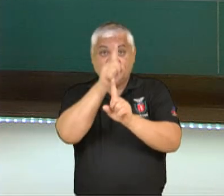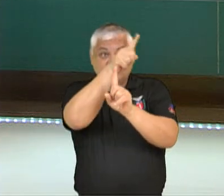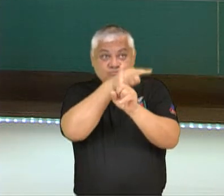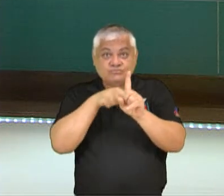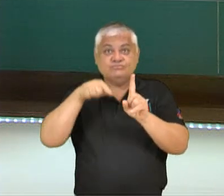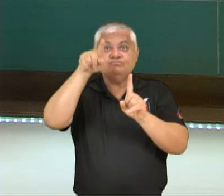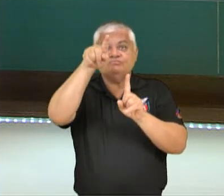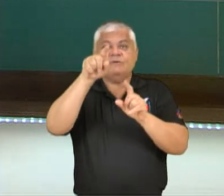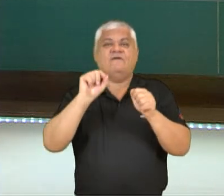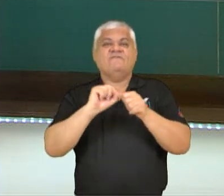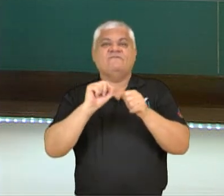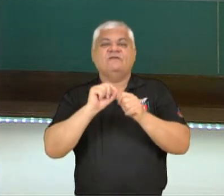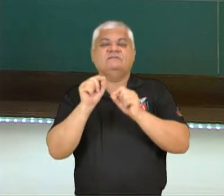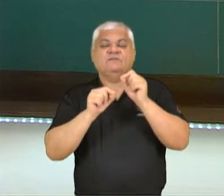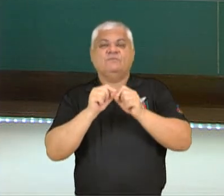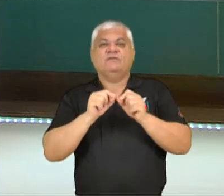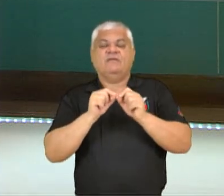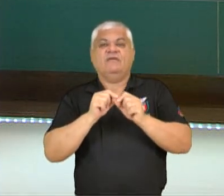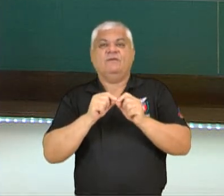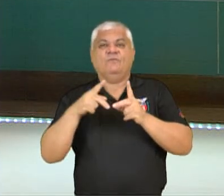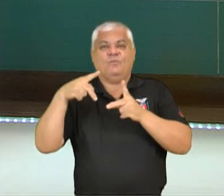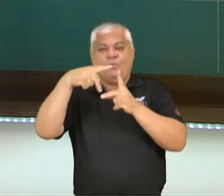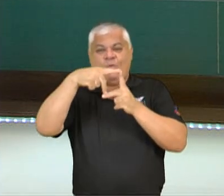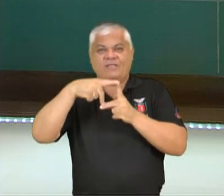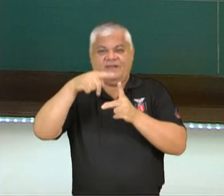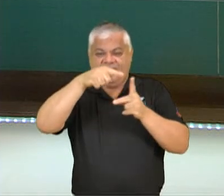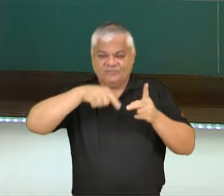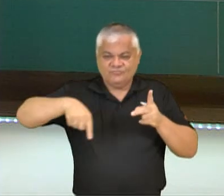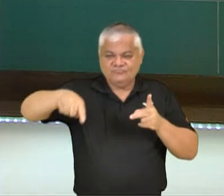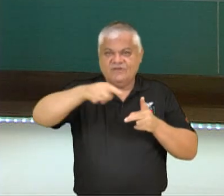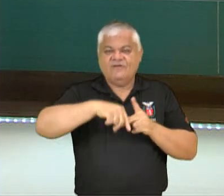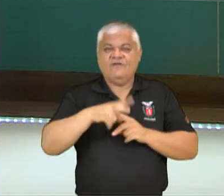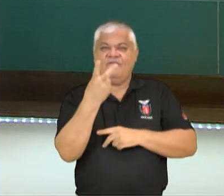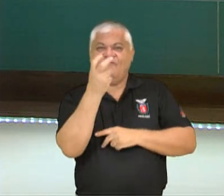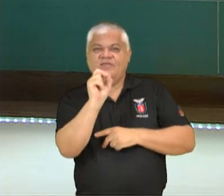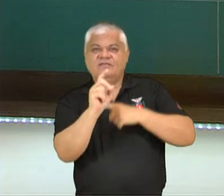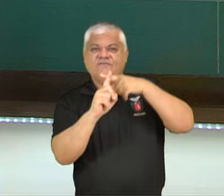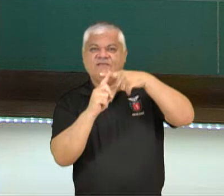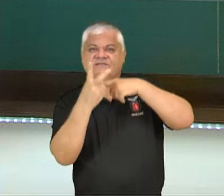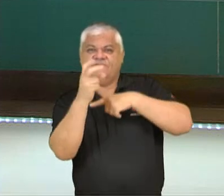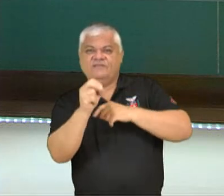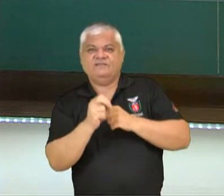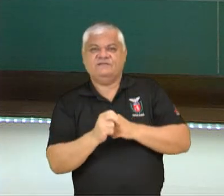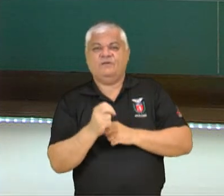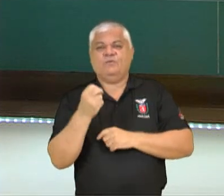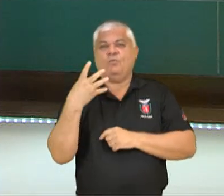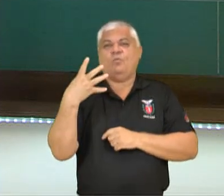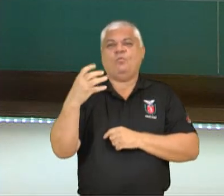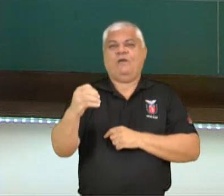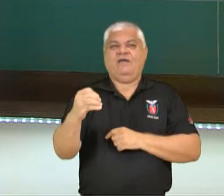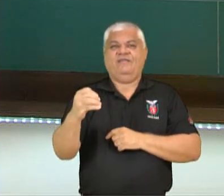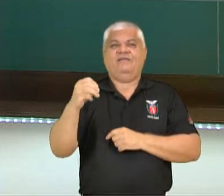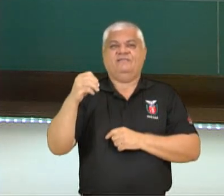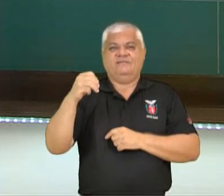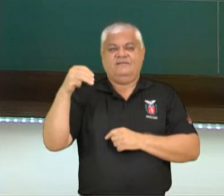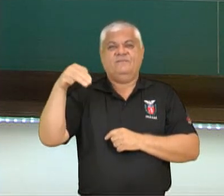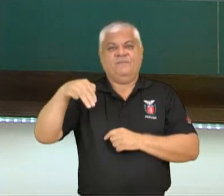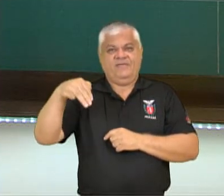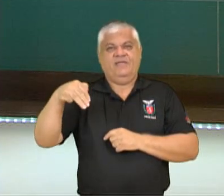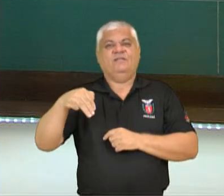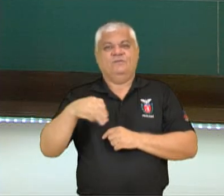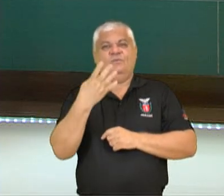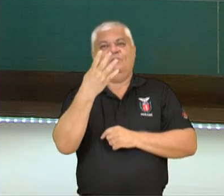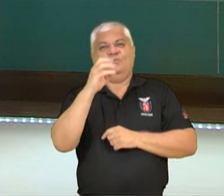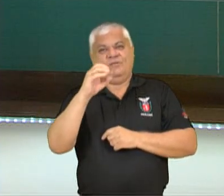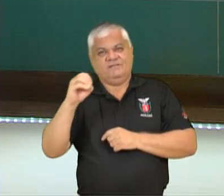preciso formar exatamente um quadrado de área 20 vezes 20. 20 vezes 20 resulta em